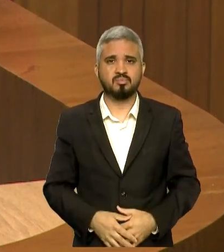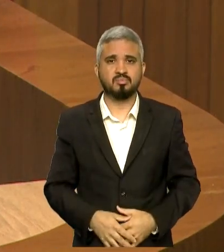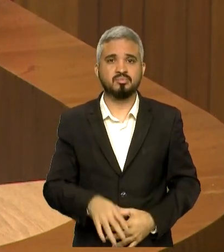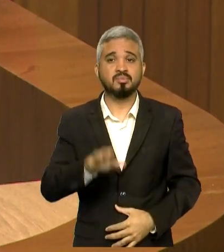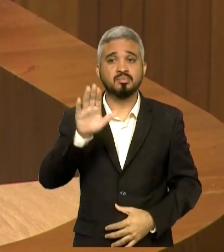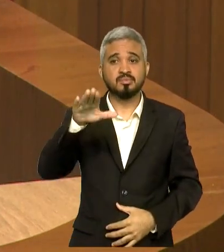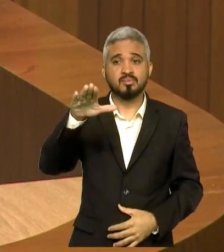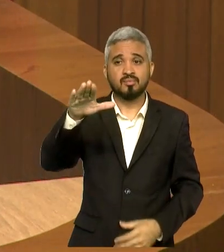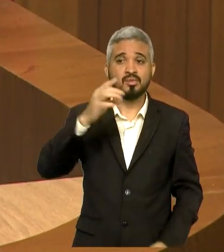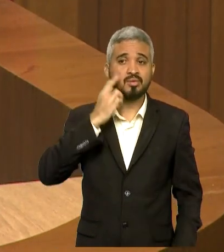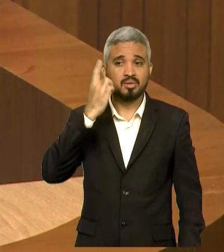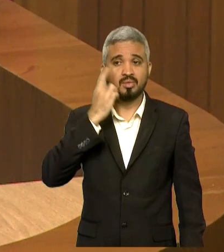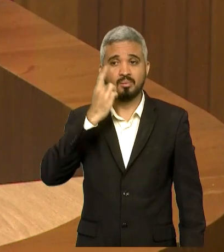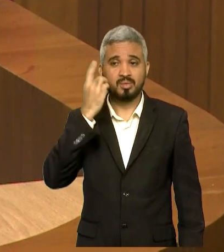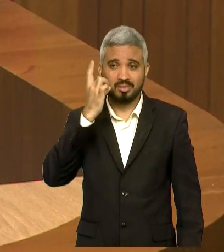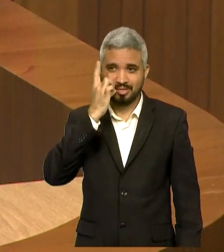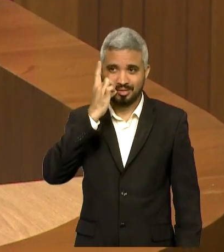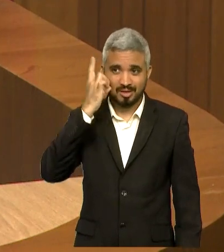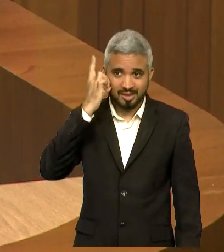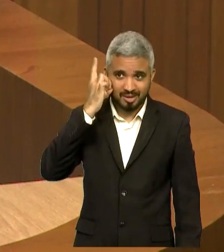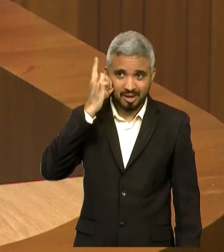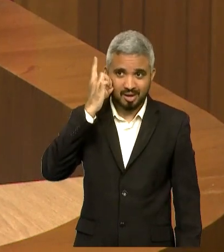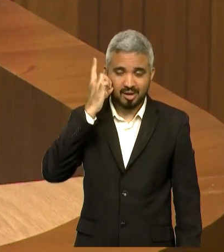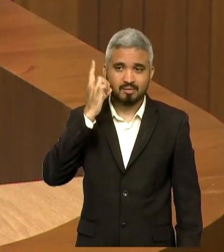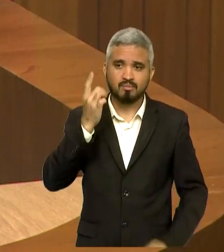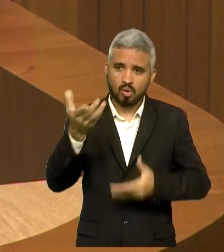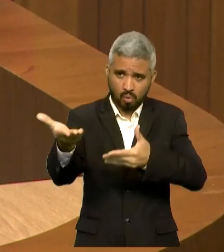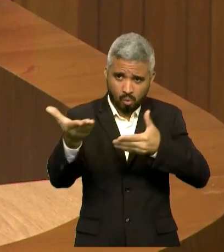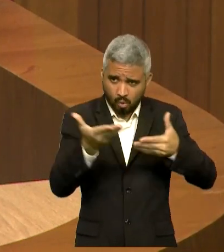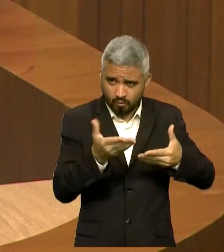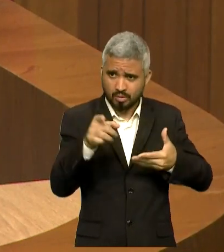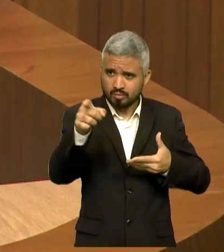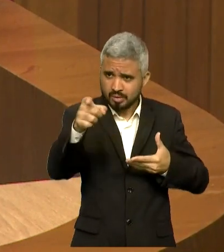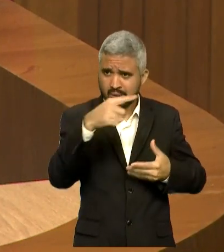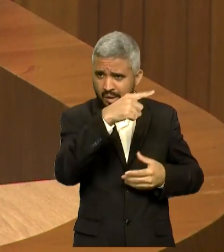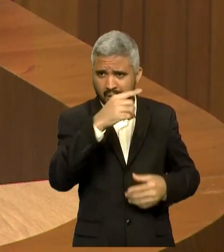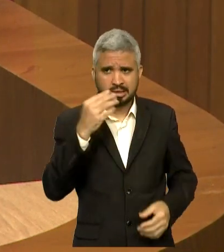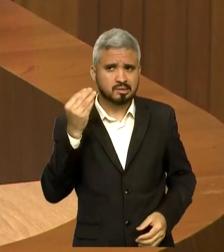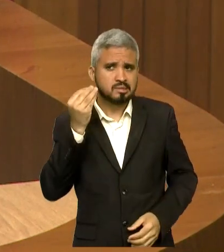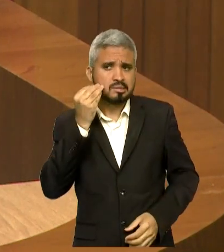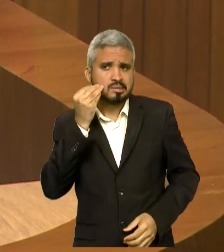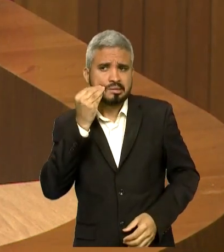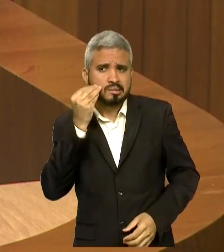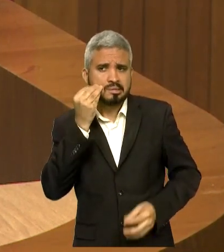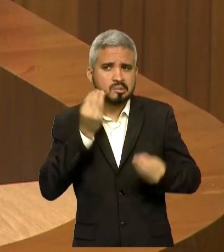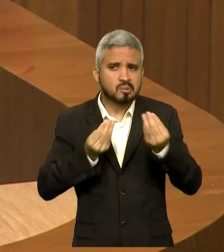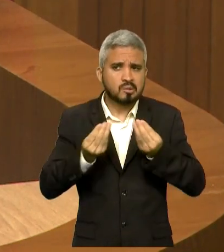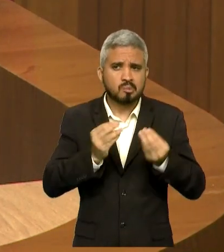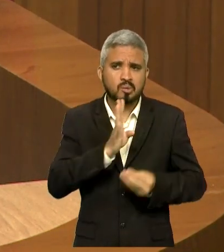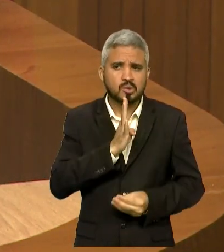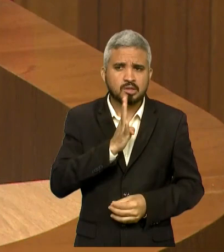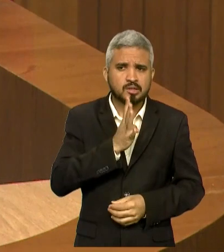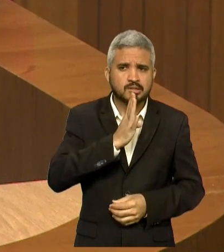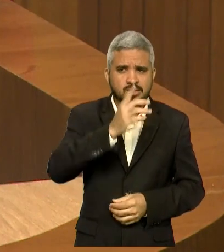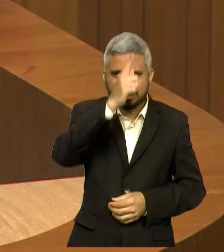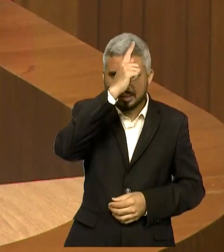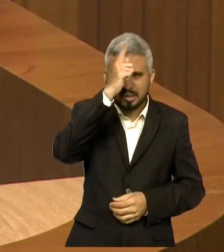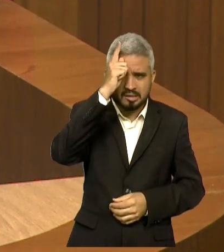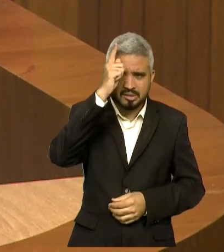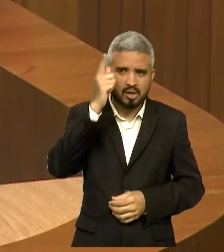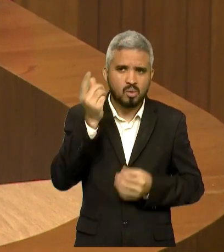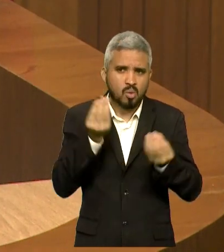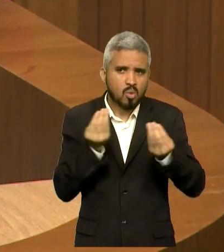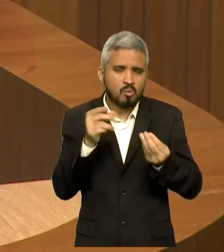Daniela, eu, inclusive, convido Vossa Excelência já para visitar essa experiência, e Vossa Excelência, como procuradora da mulher, pode ser quem vai fazer